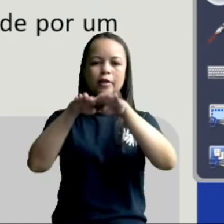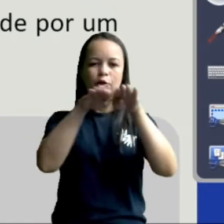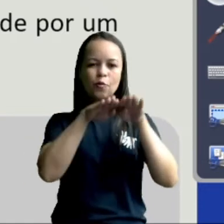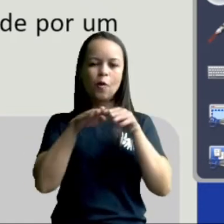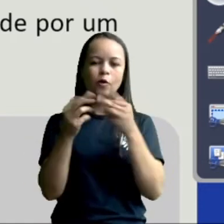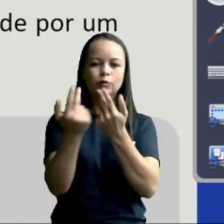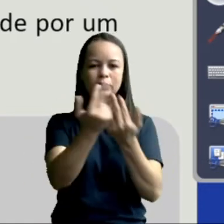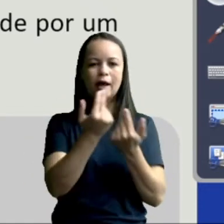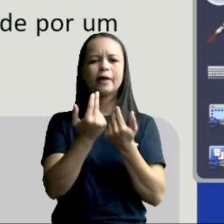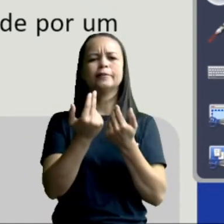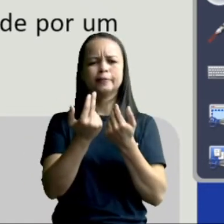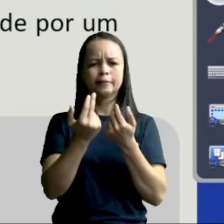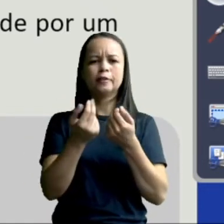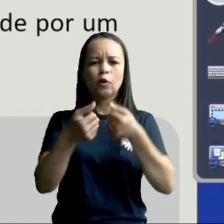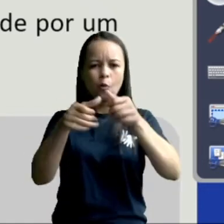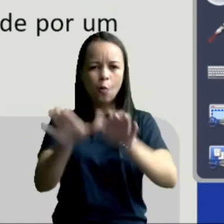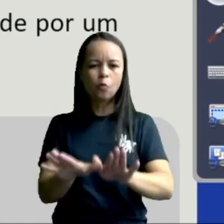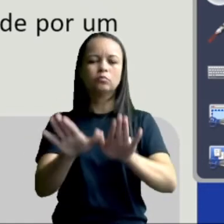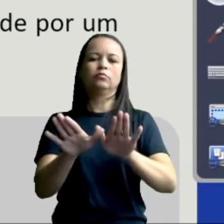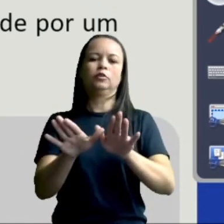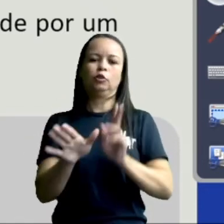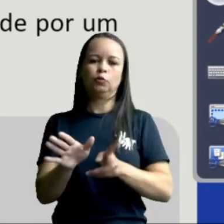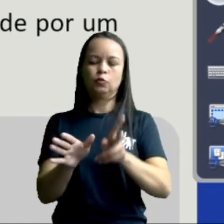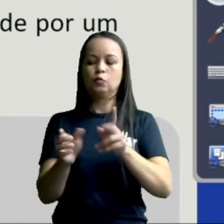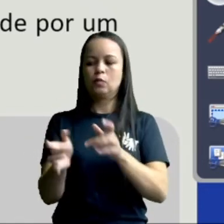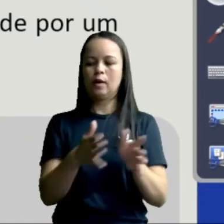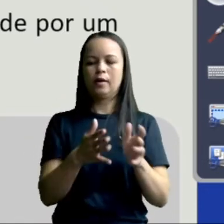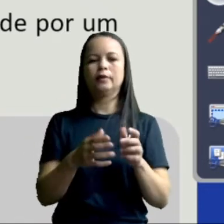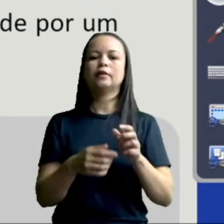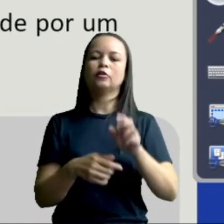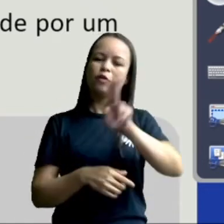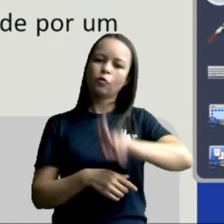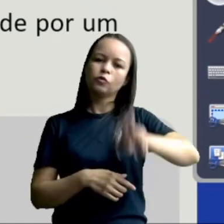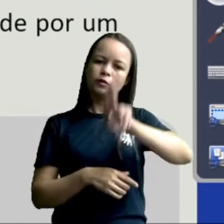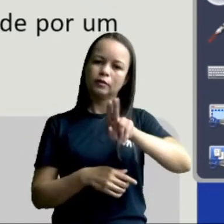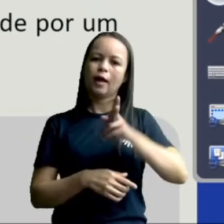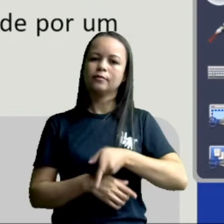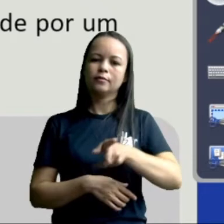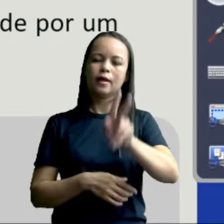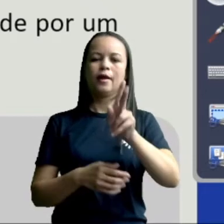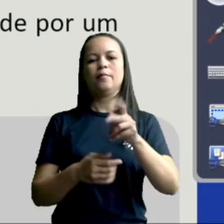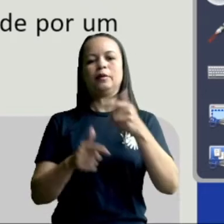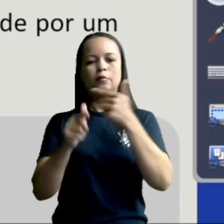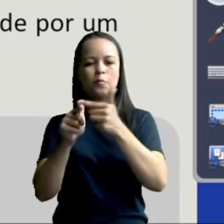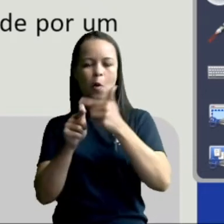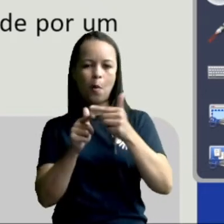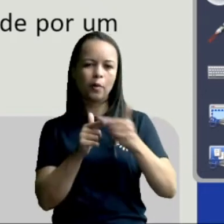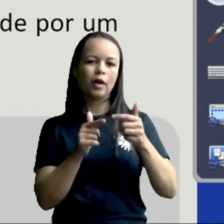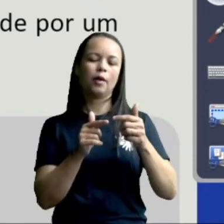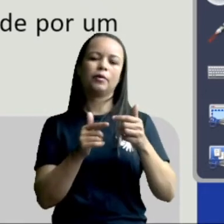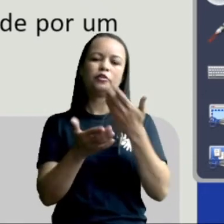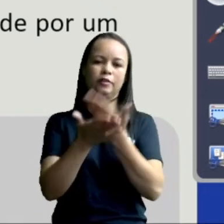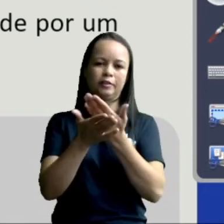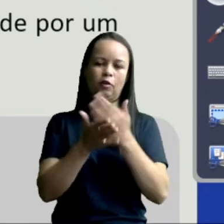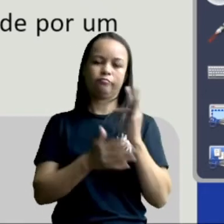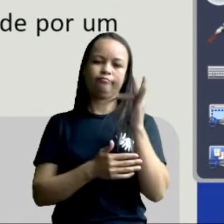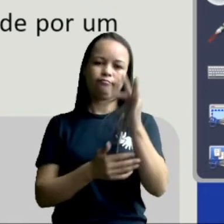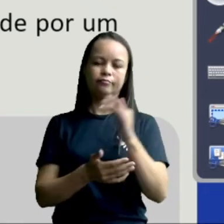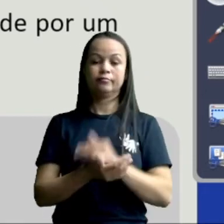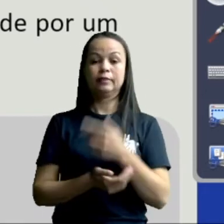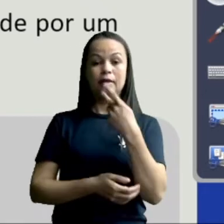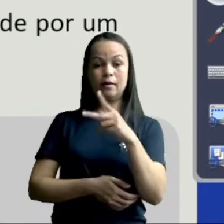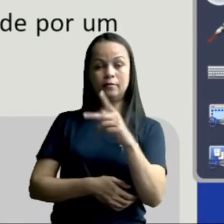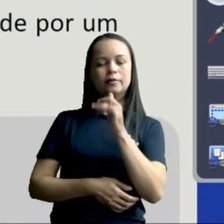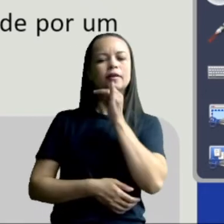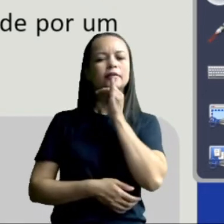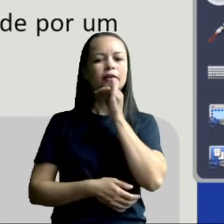um artifício também que a gente vai usar muito na resolução de equações, de problemas nas aulas futuras. E nesse exemplo